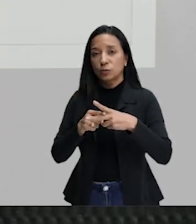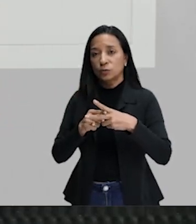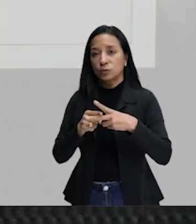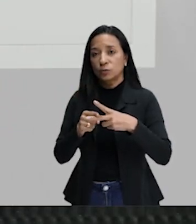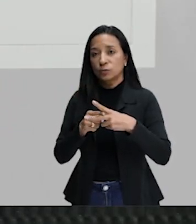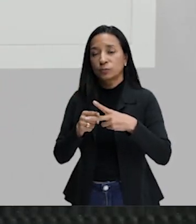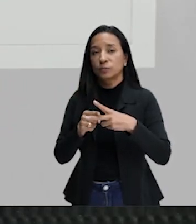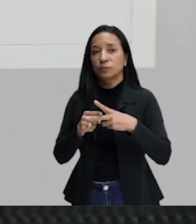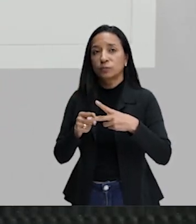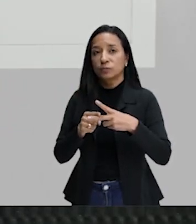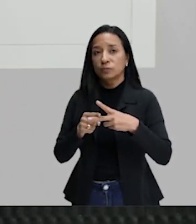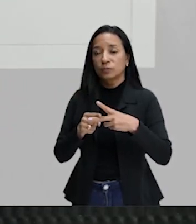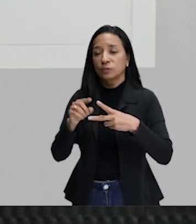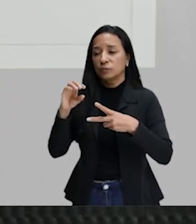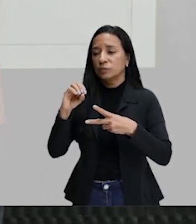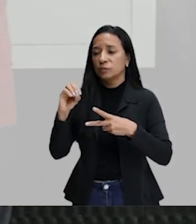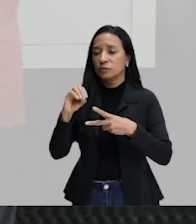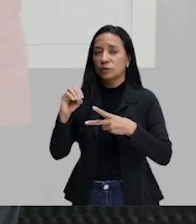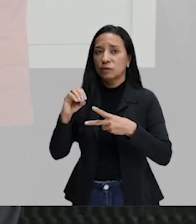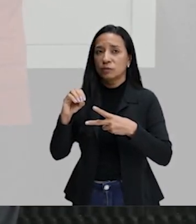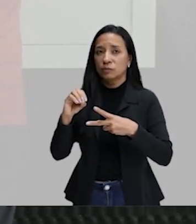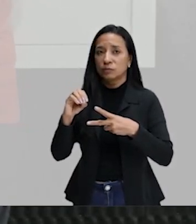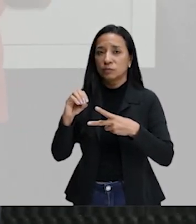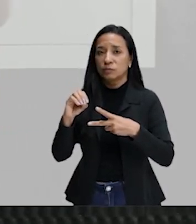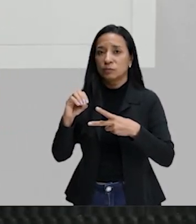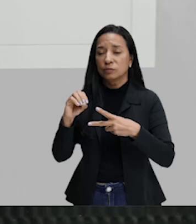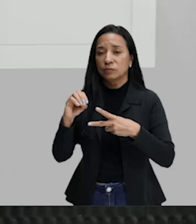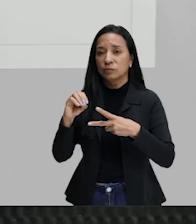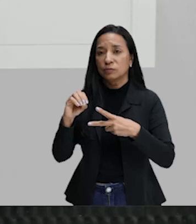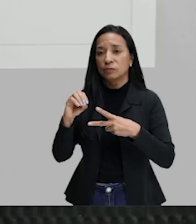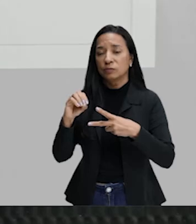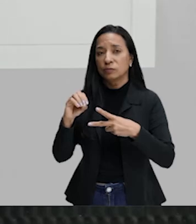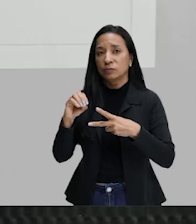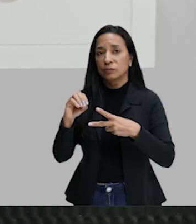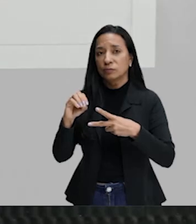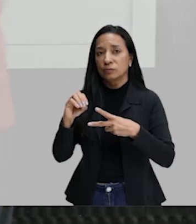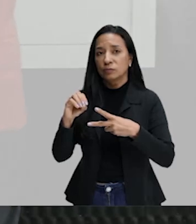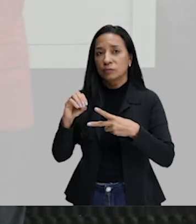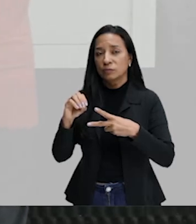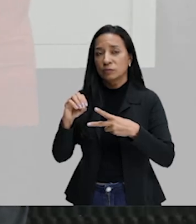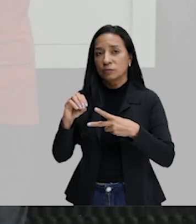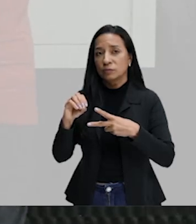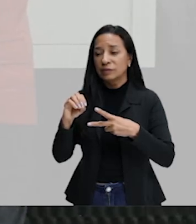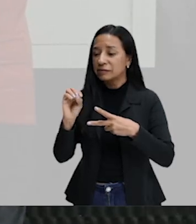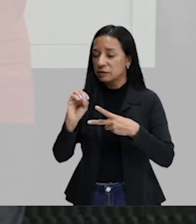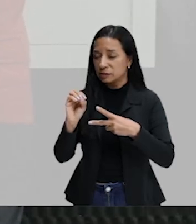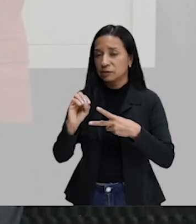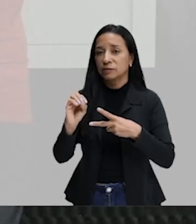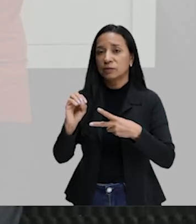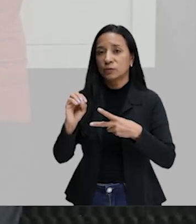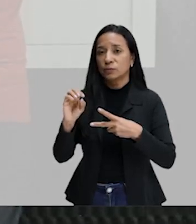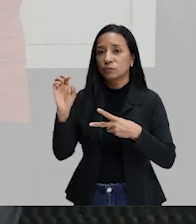né? Ele é igual a zero também, né?